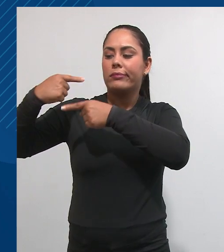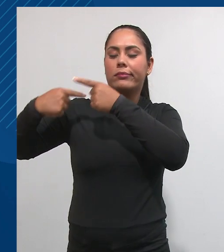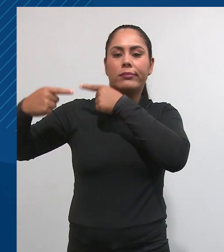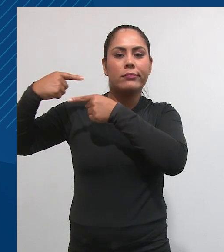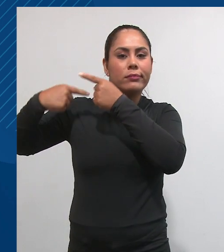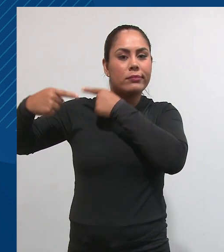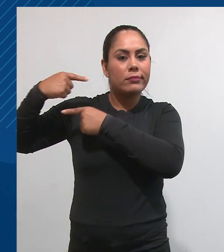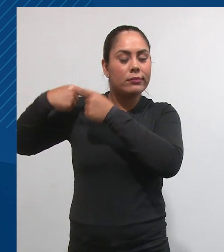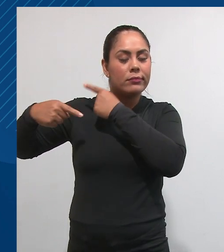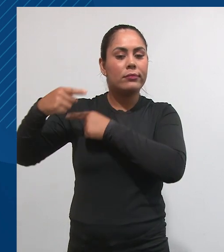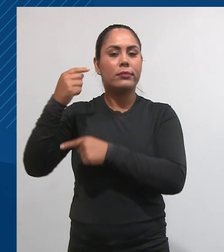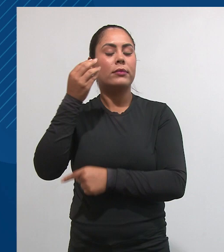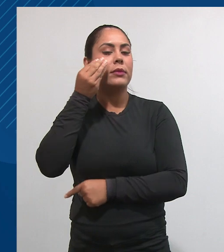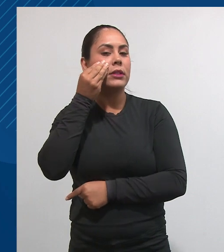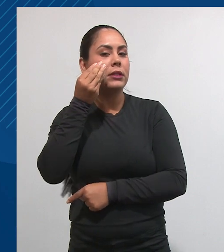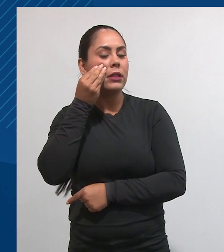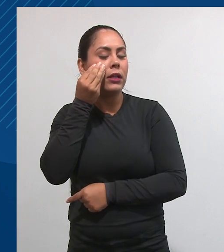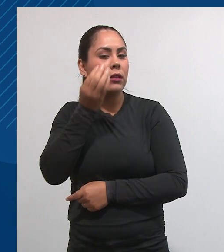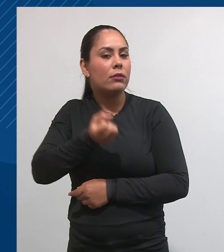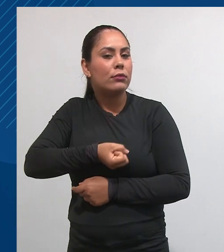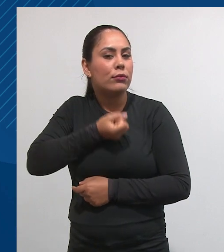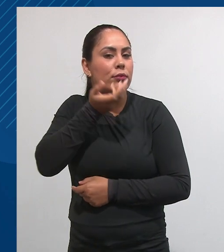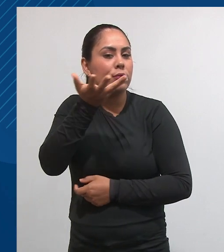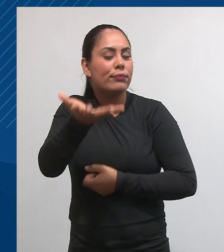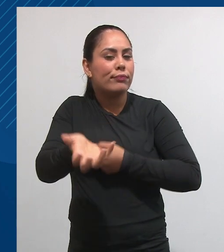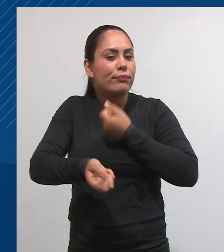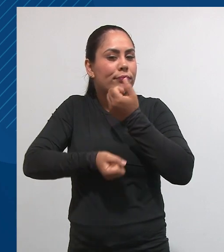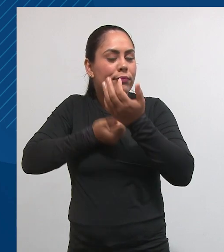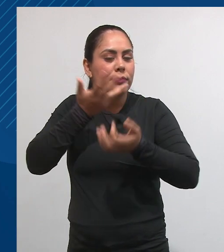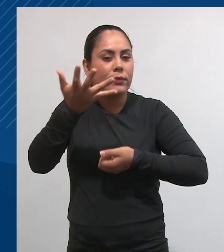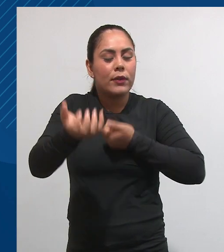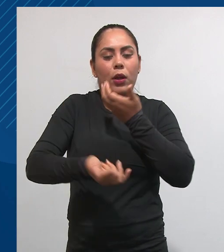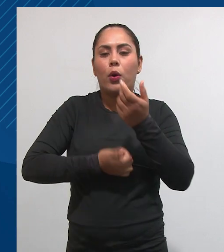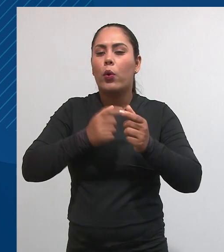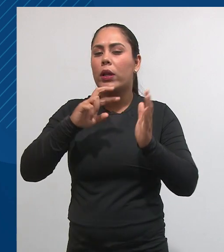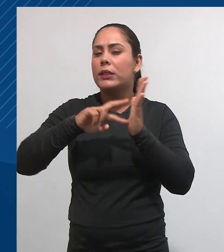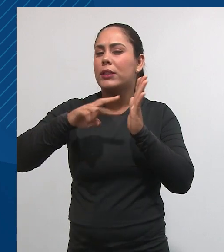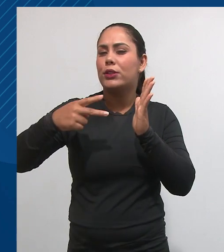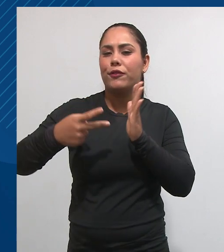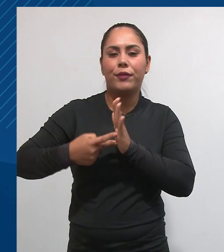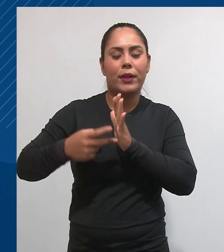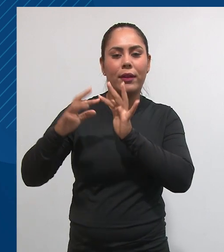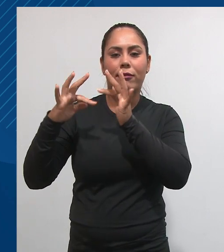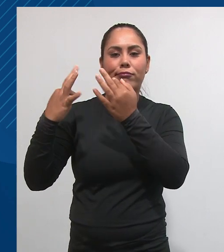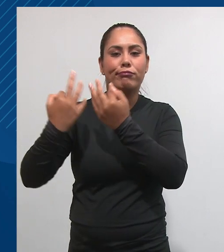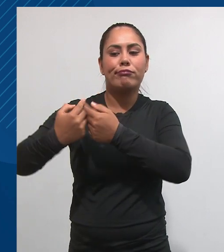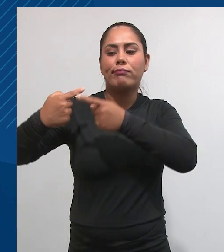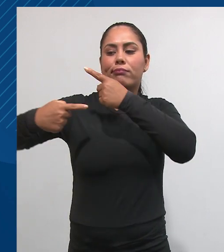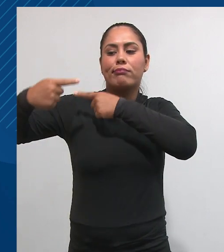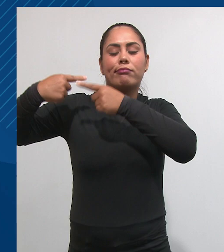mim tentar transmitir o que para mim é ancestralidade,